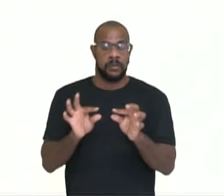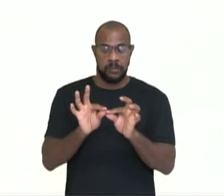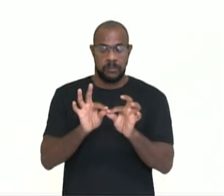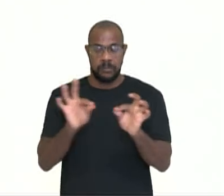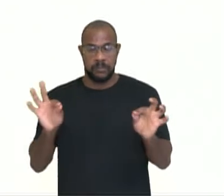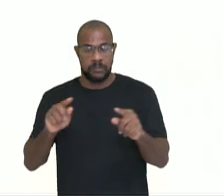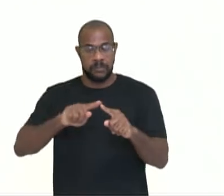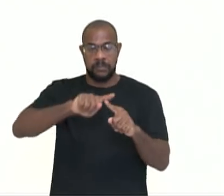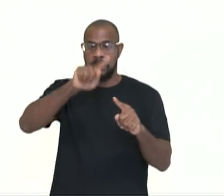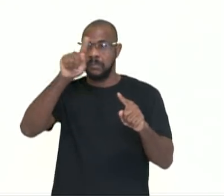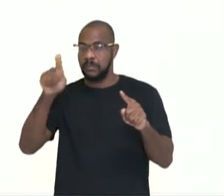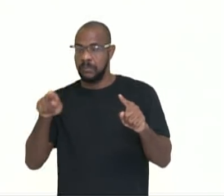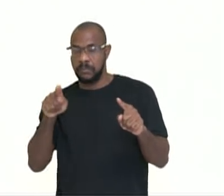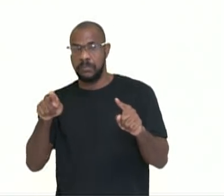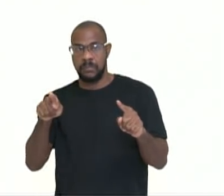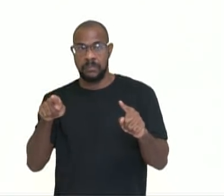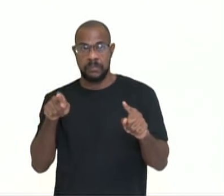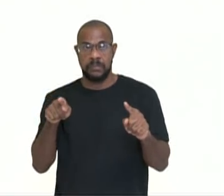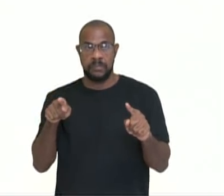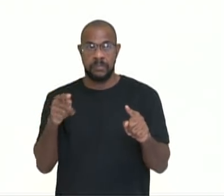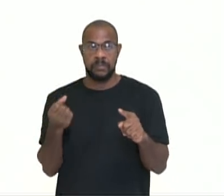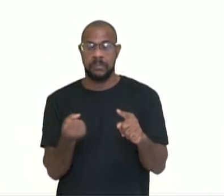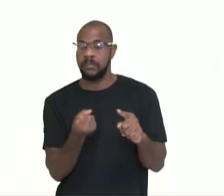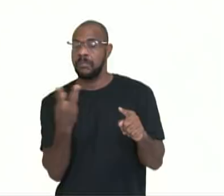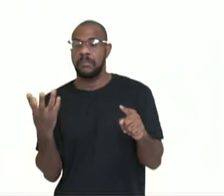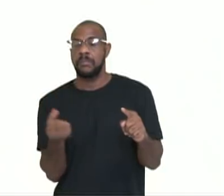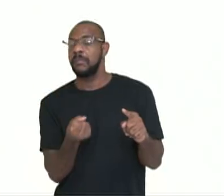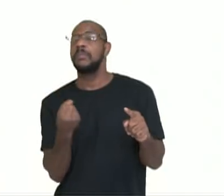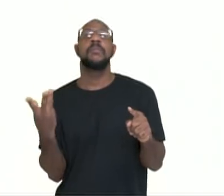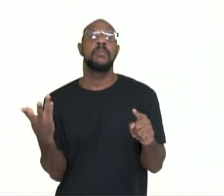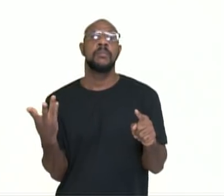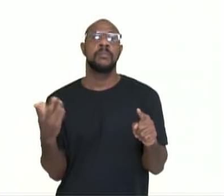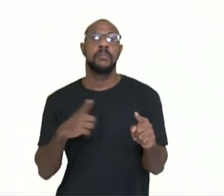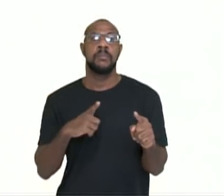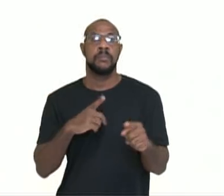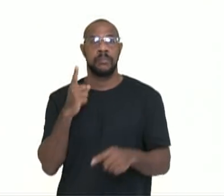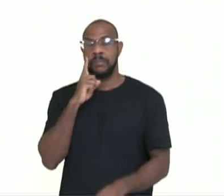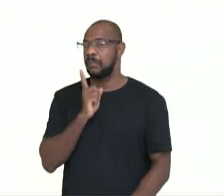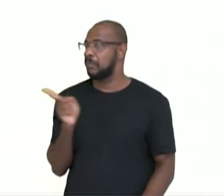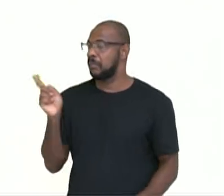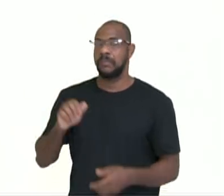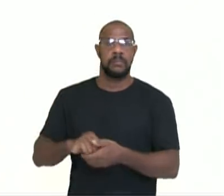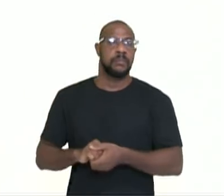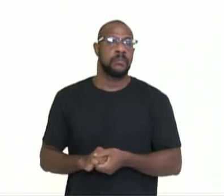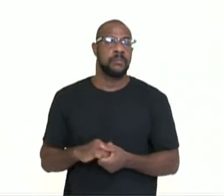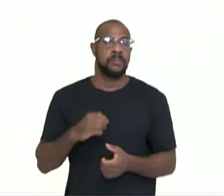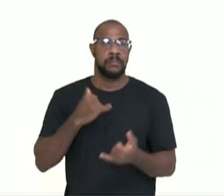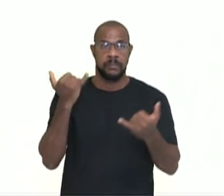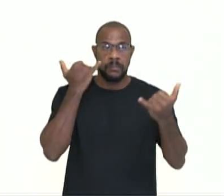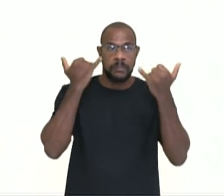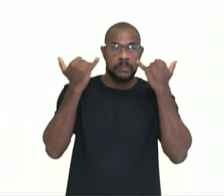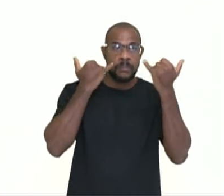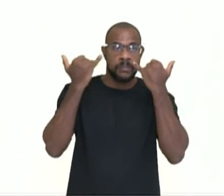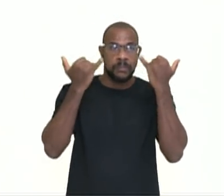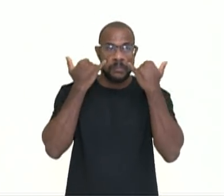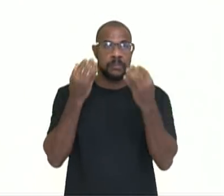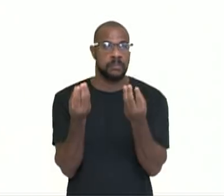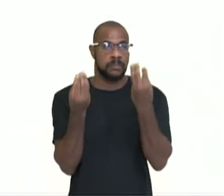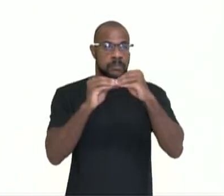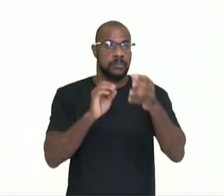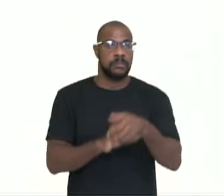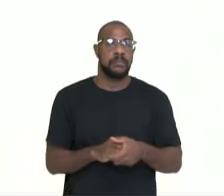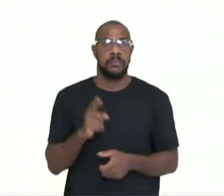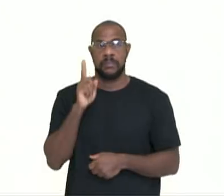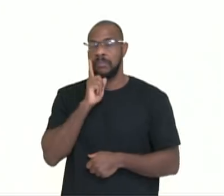arco que a extremidade do pêndulo descreve? Então, aqui, veja, eu tenho os dados, eu fiz questão de passar aqui para